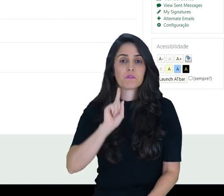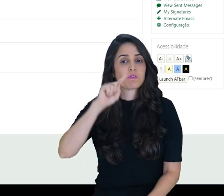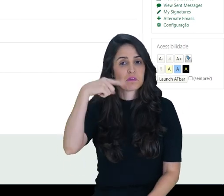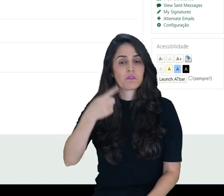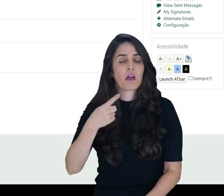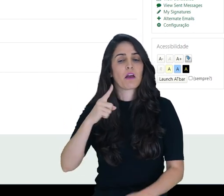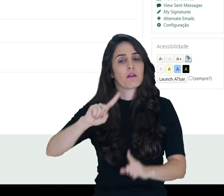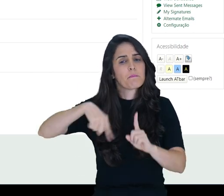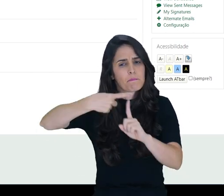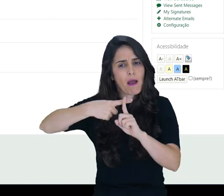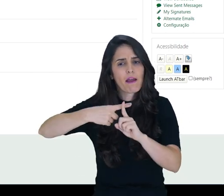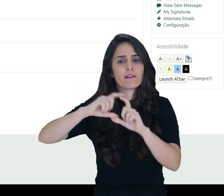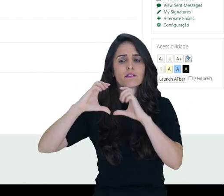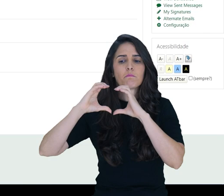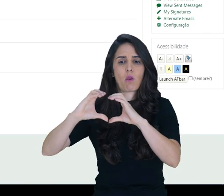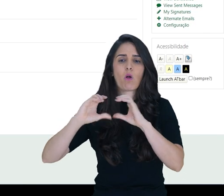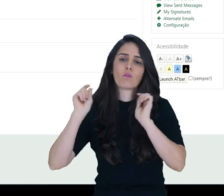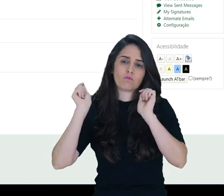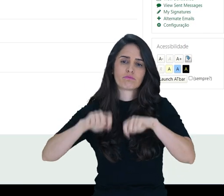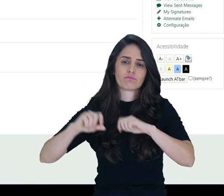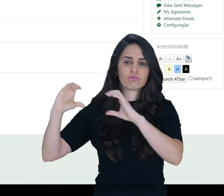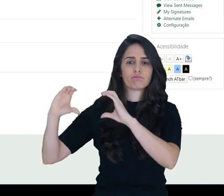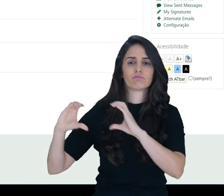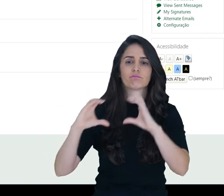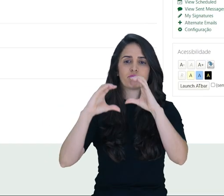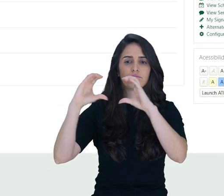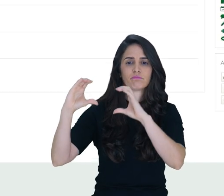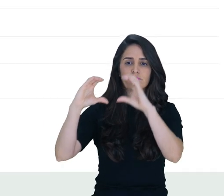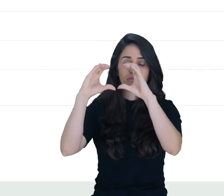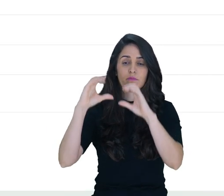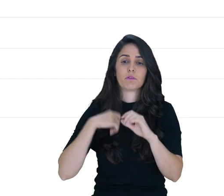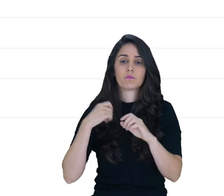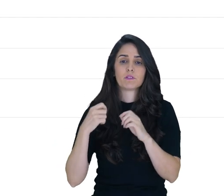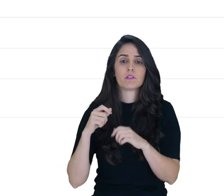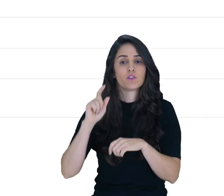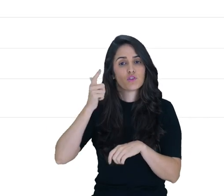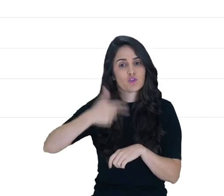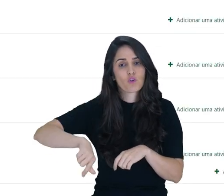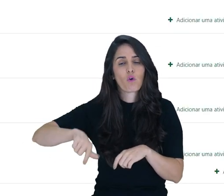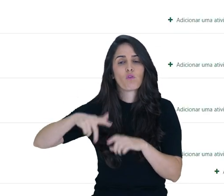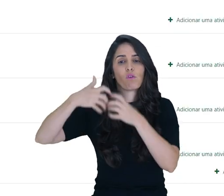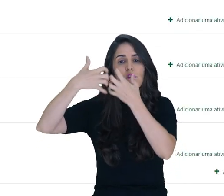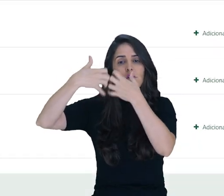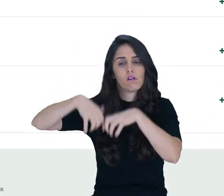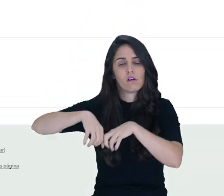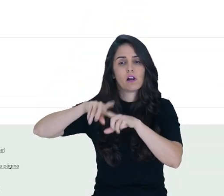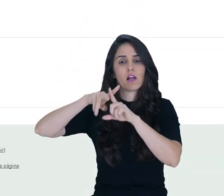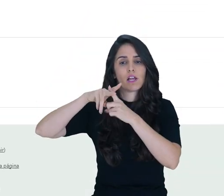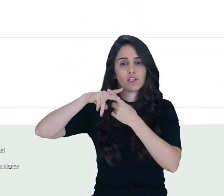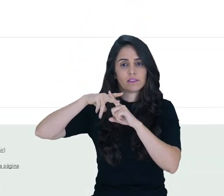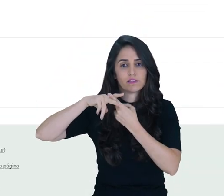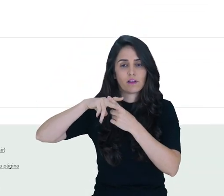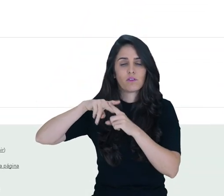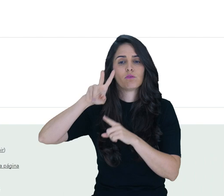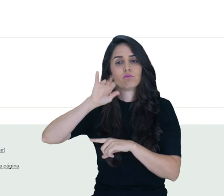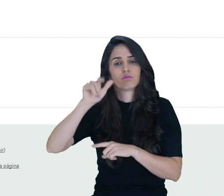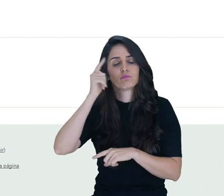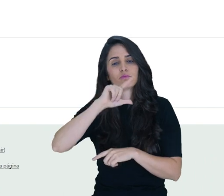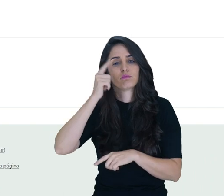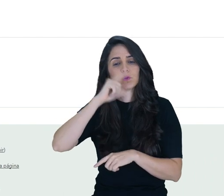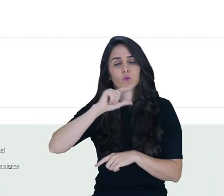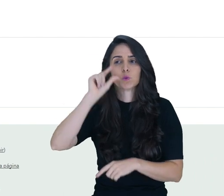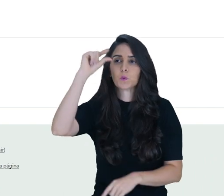a possibilidade de adicionar mais blocos Para isso precisamos ativar a edição da sala e vai